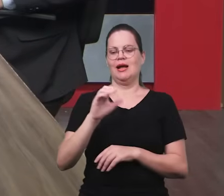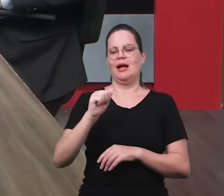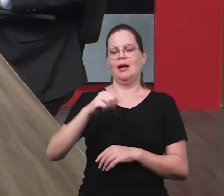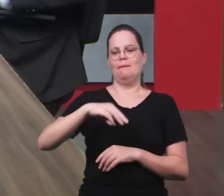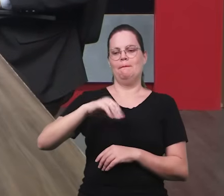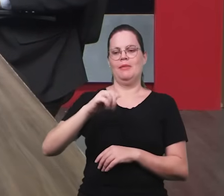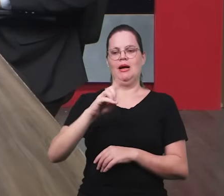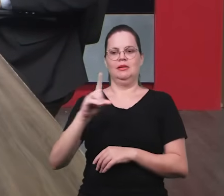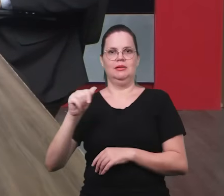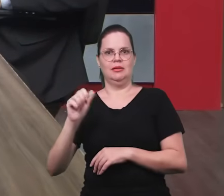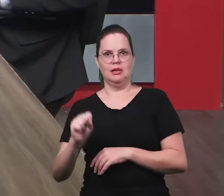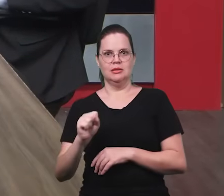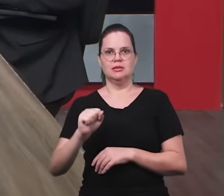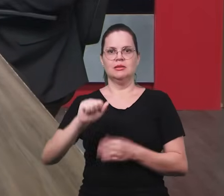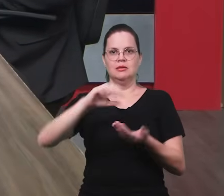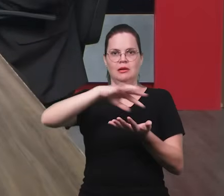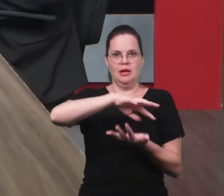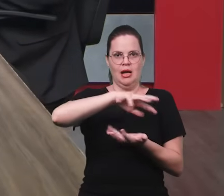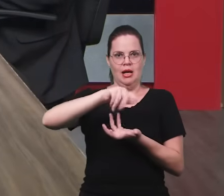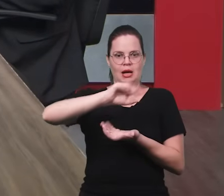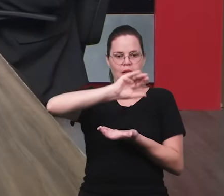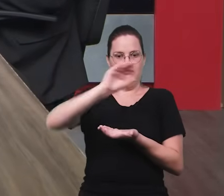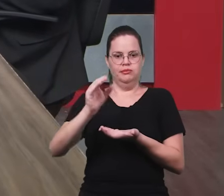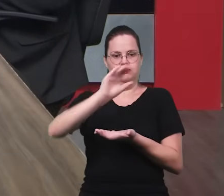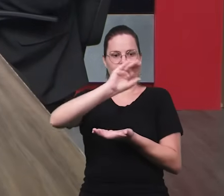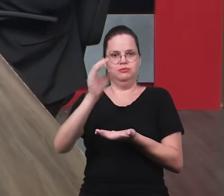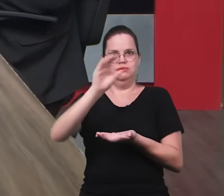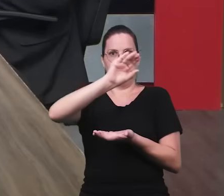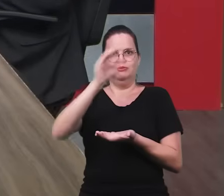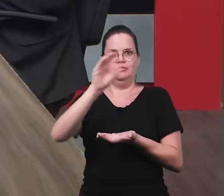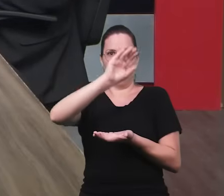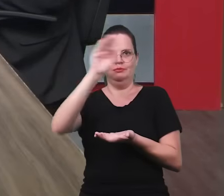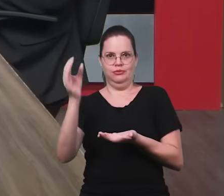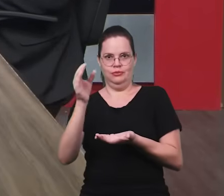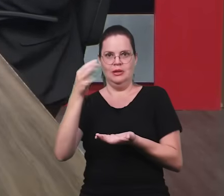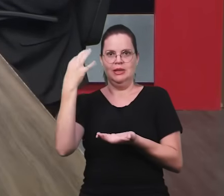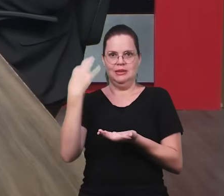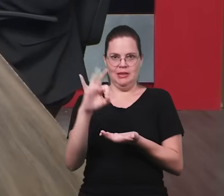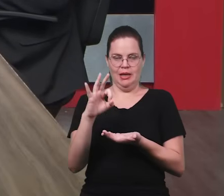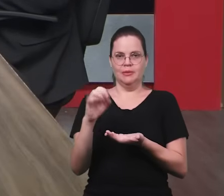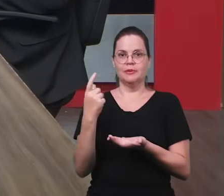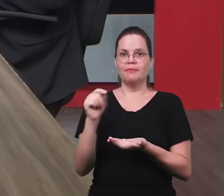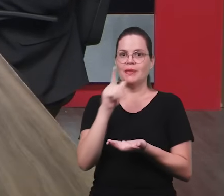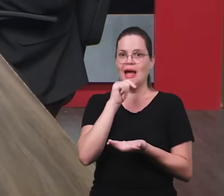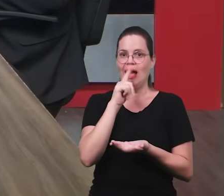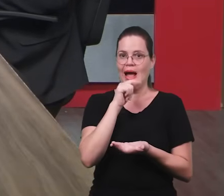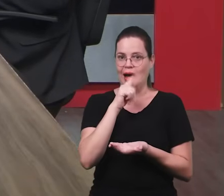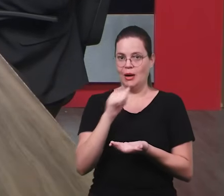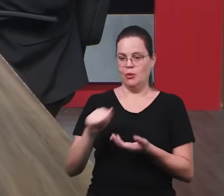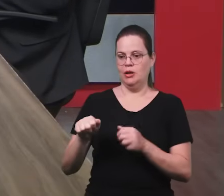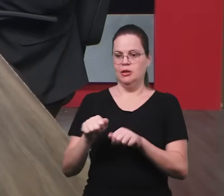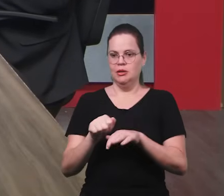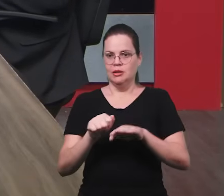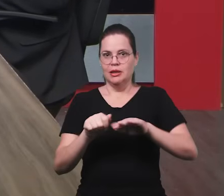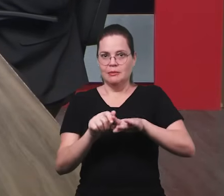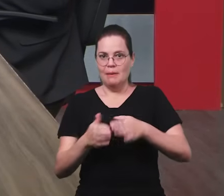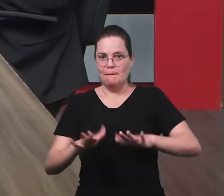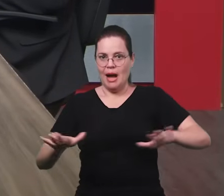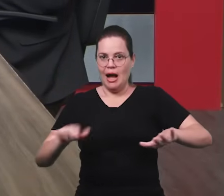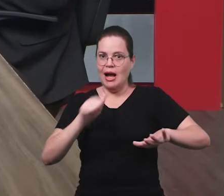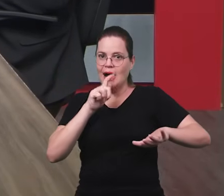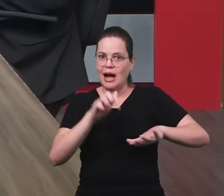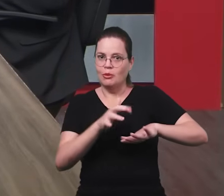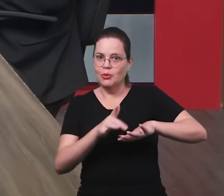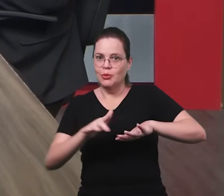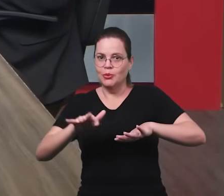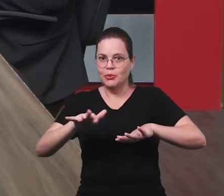Camada atmosférica. Nós temos as camadas atmosféricas e aí a água para na camada atmosférica e aí ela começa a fazer o quê? Devido